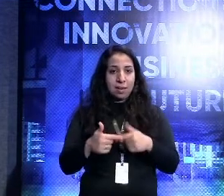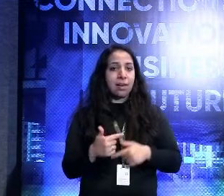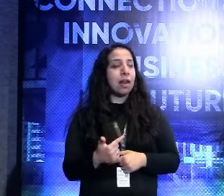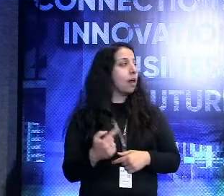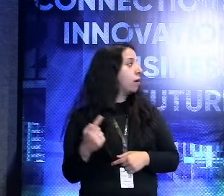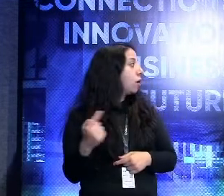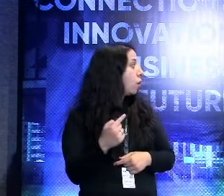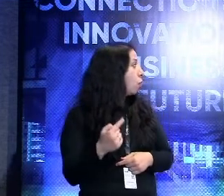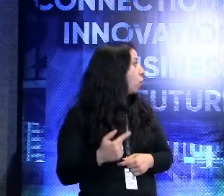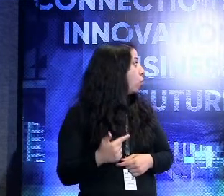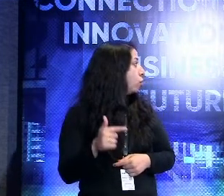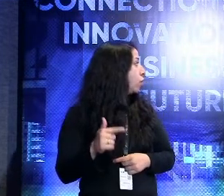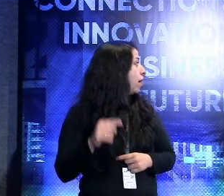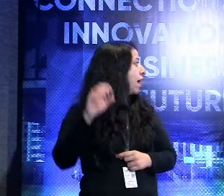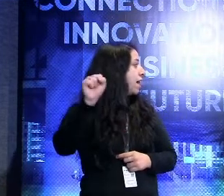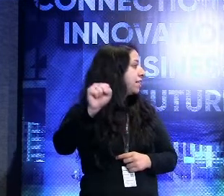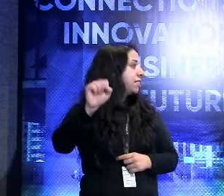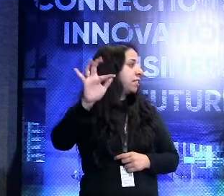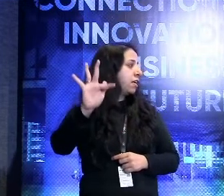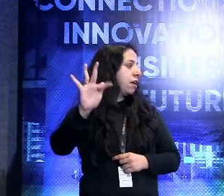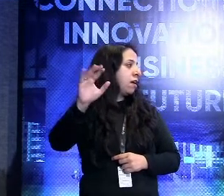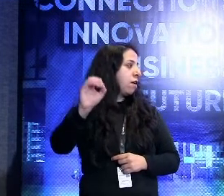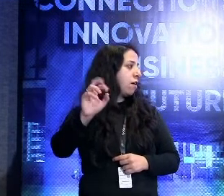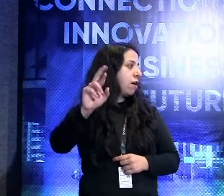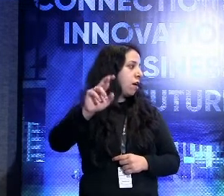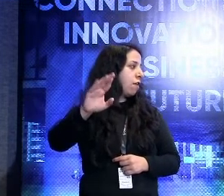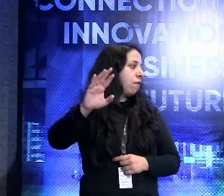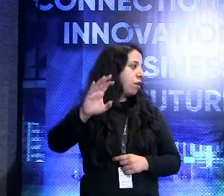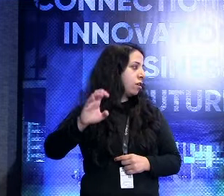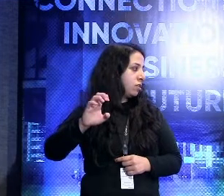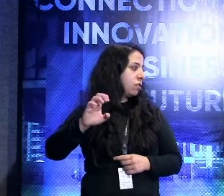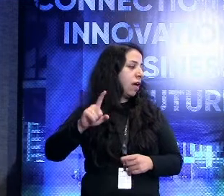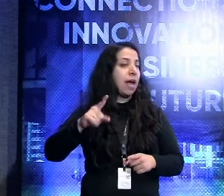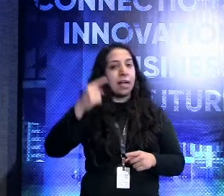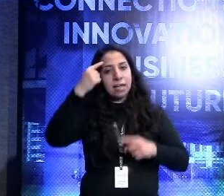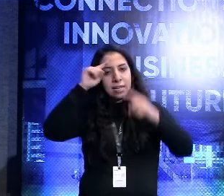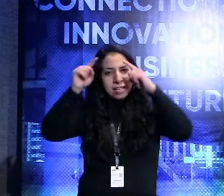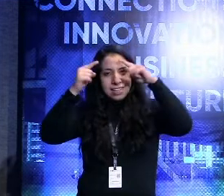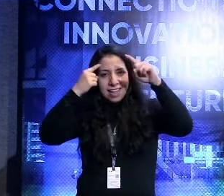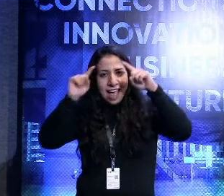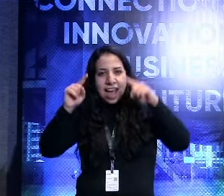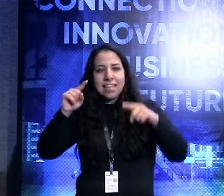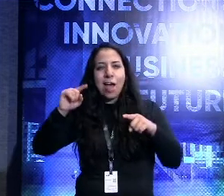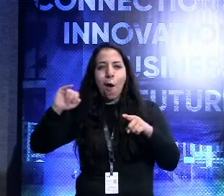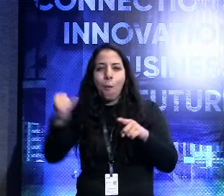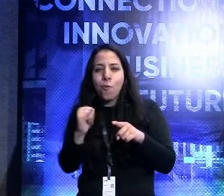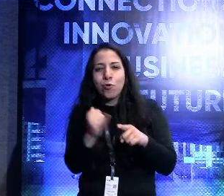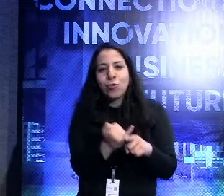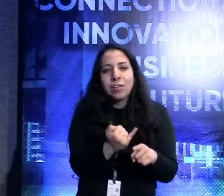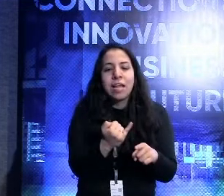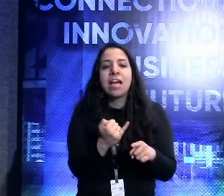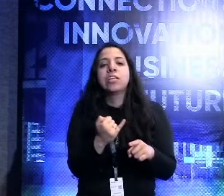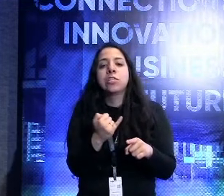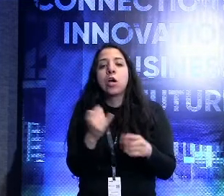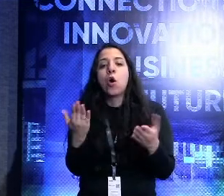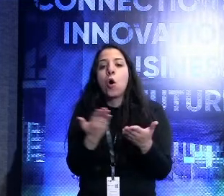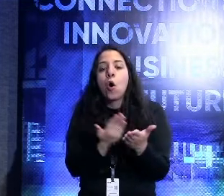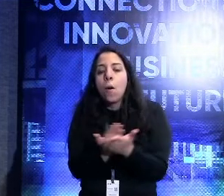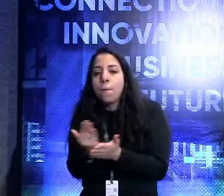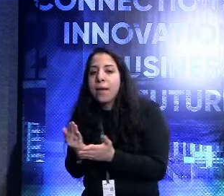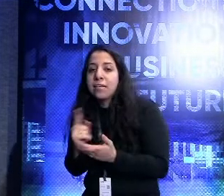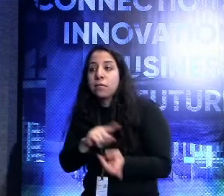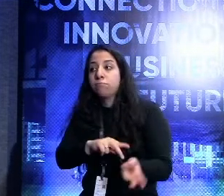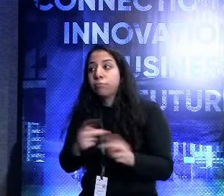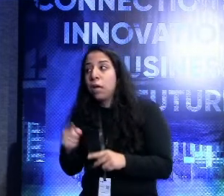pega cada um dessas ideias, desses espaços de oportunidades que a Mônica mencionou, e começa a traduzir isso em produtos. Começa a